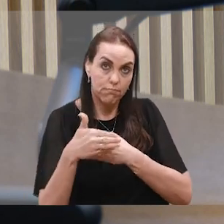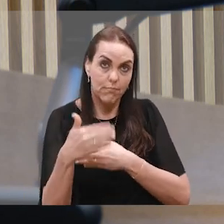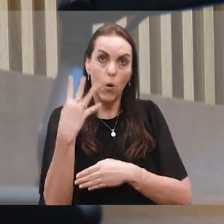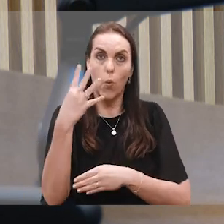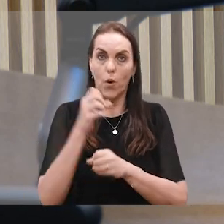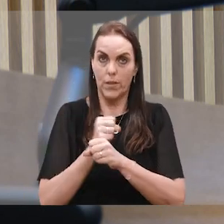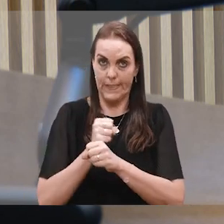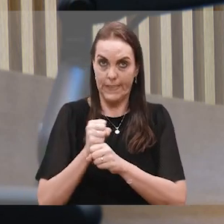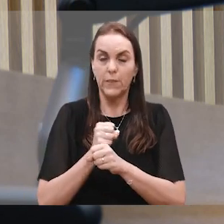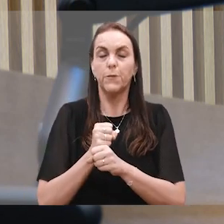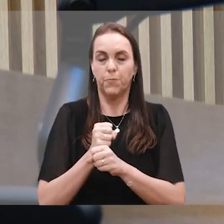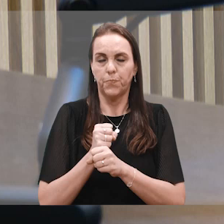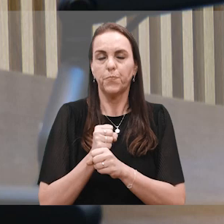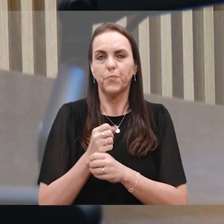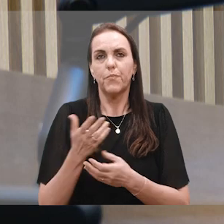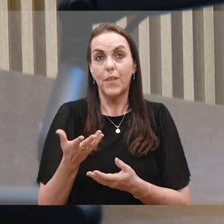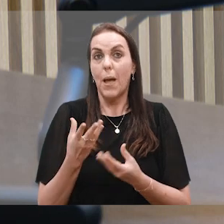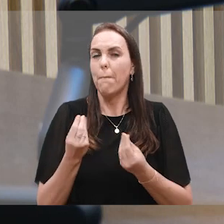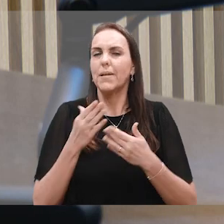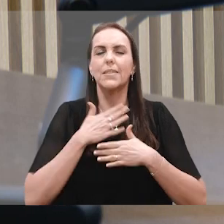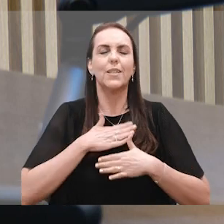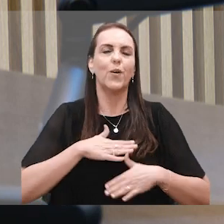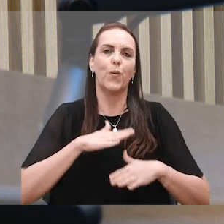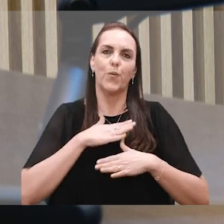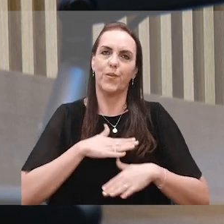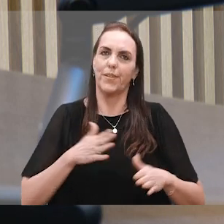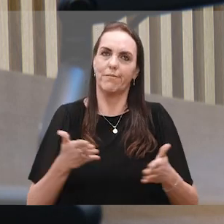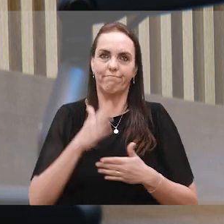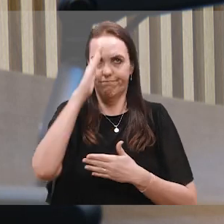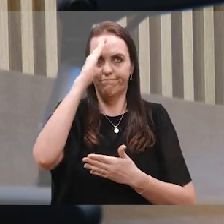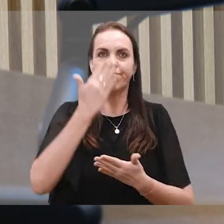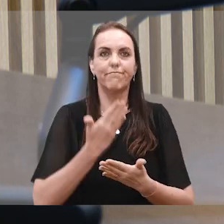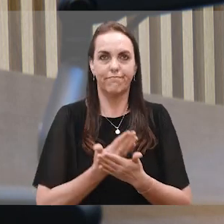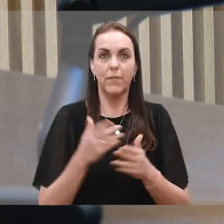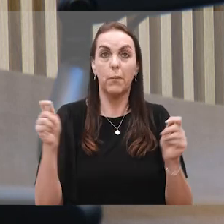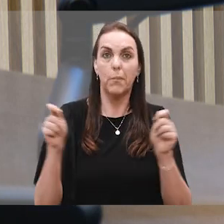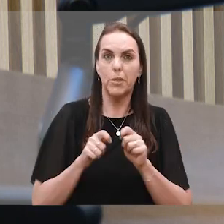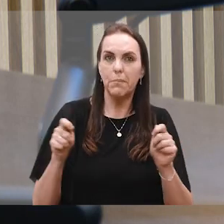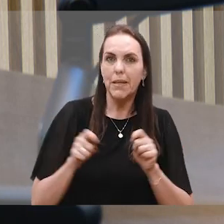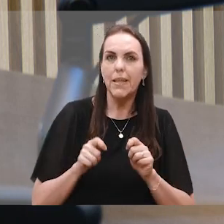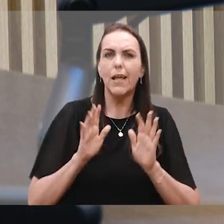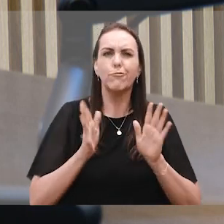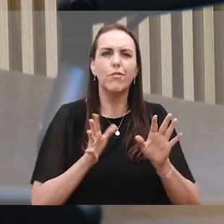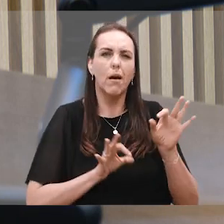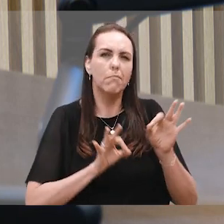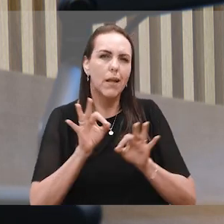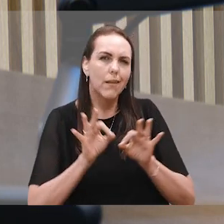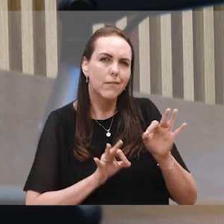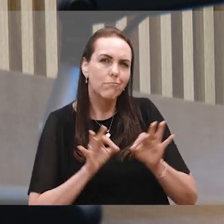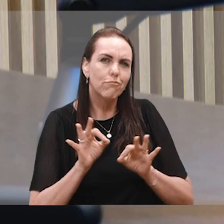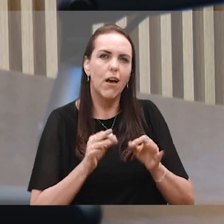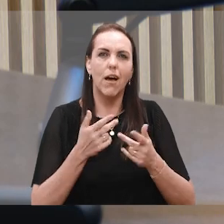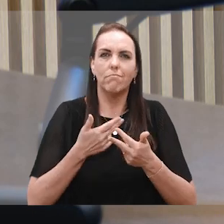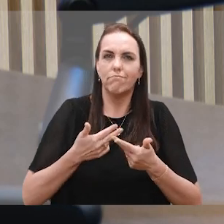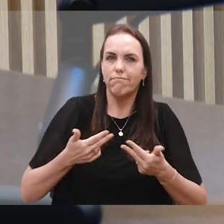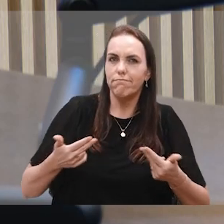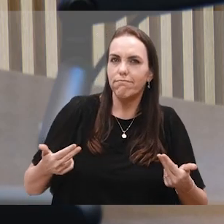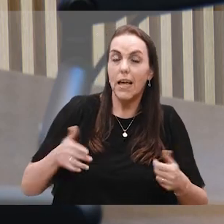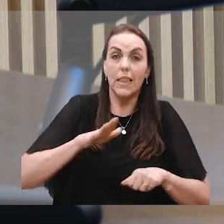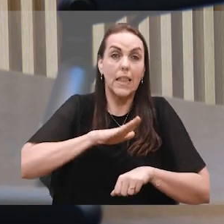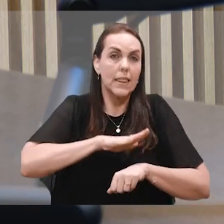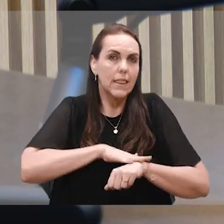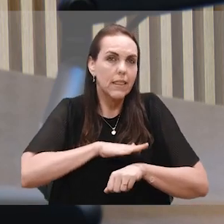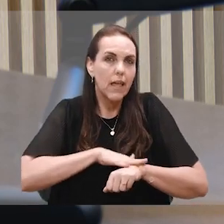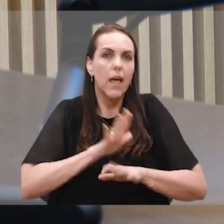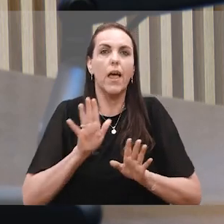esses 4 anos, é muito mais tranquilo, eu acredito, porque é possível Se um planejar melhor. planejamento, é